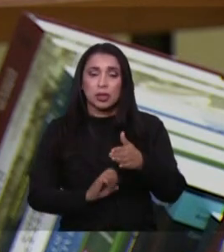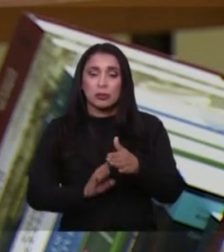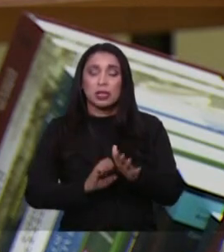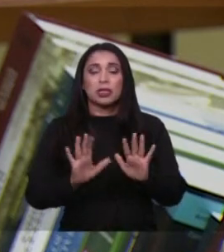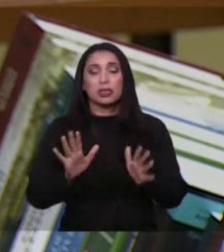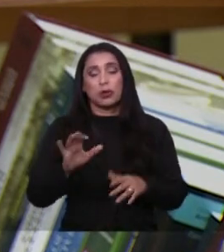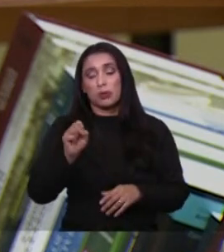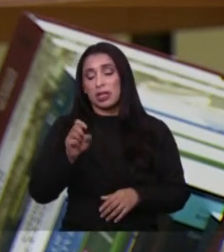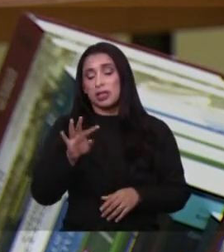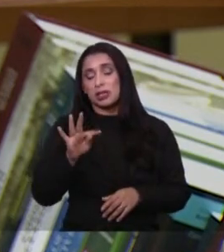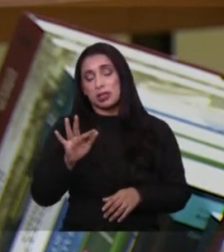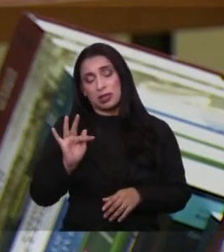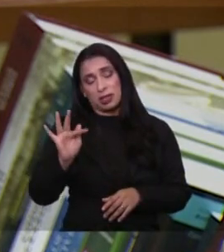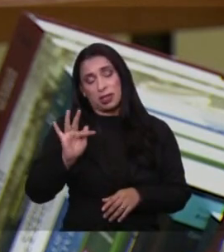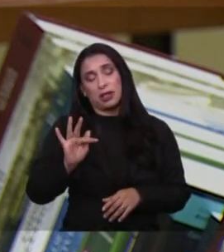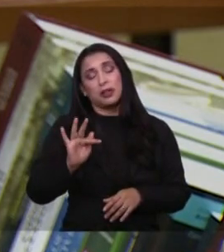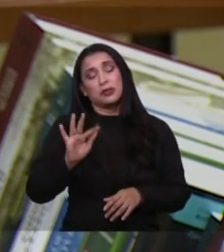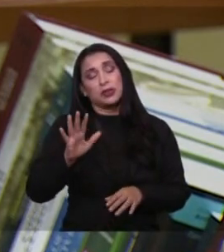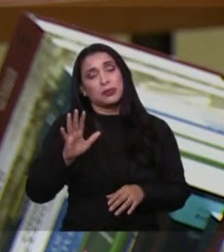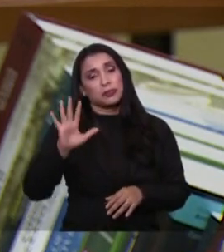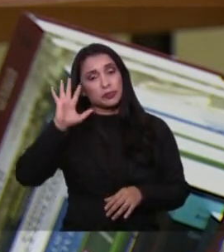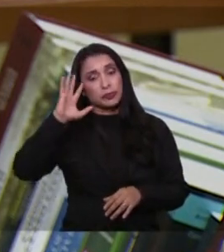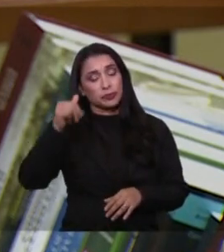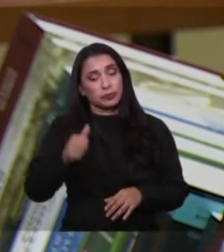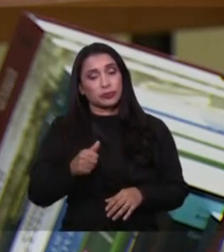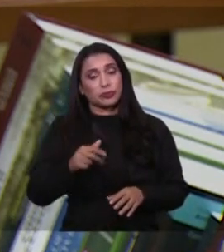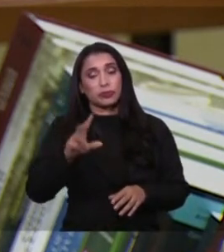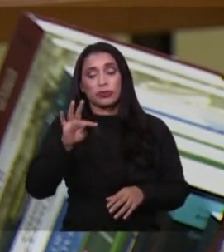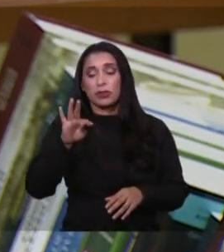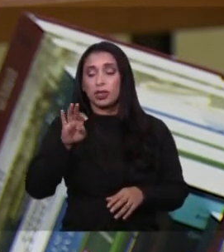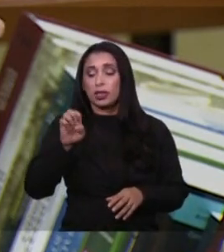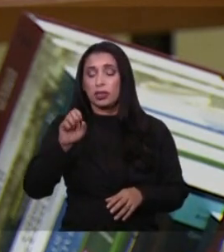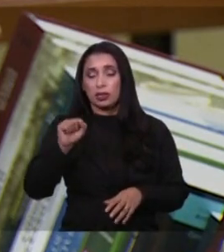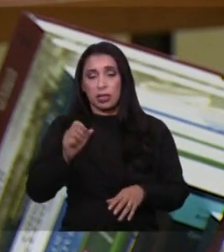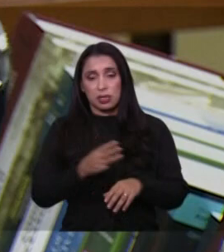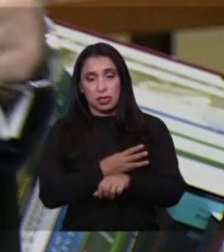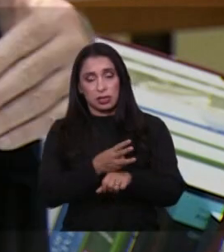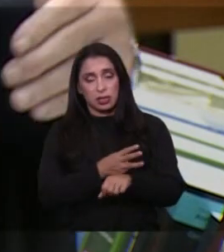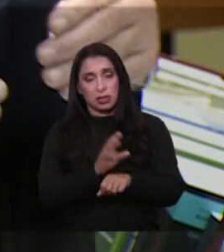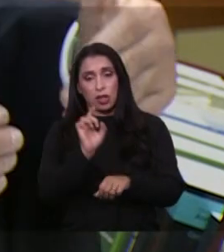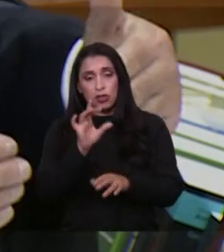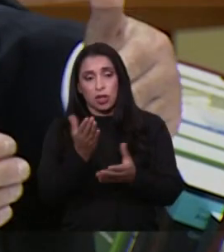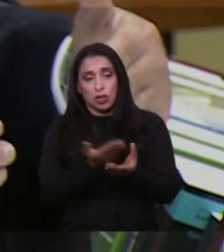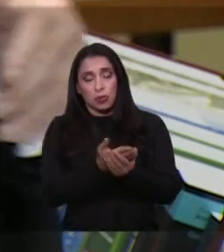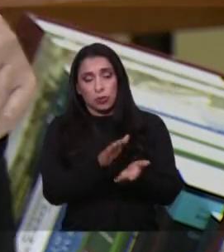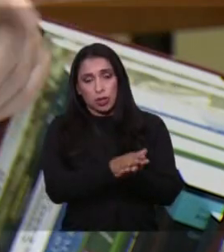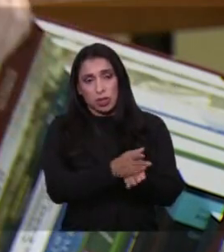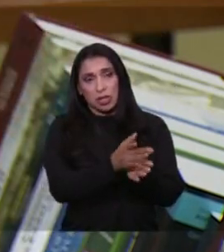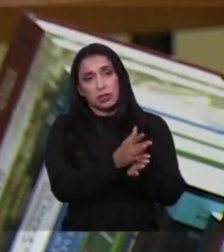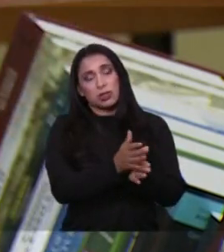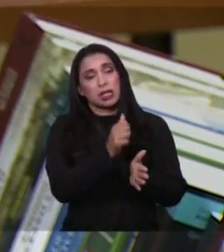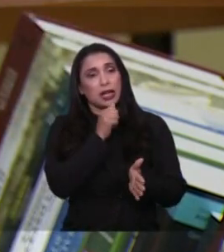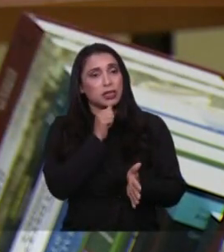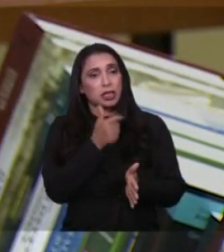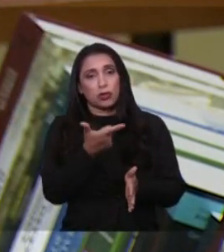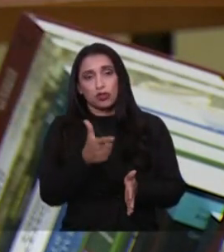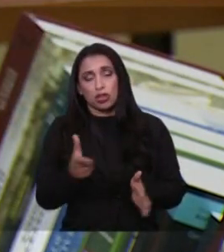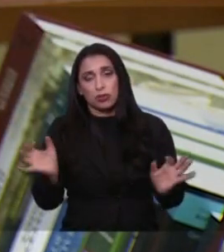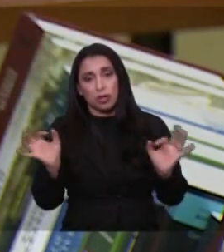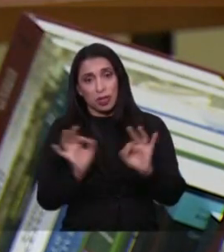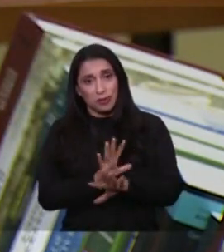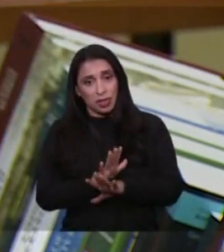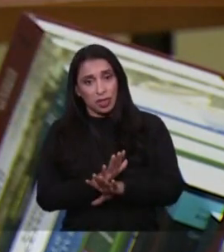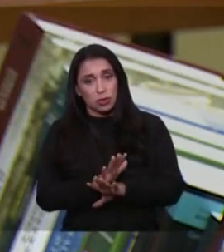decidimos que a tese da terceirização, ela se aplicava apenas aos processos que estavam em andamento. Porque, como o Supremo